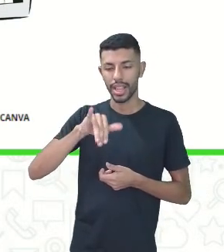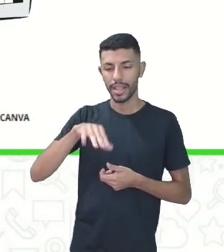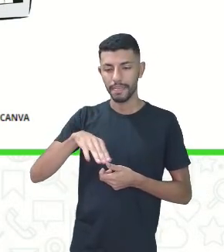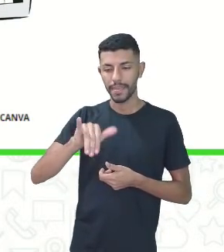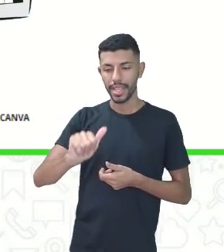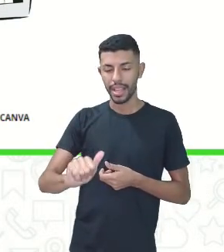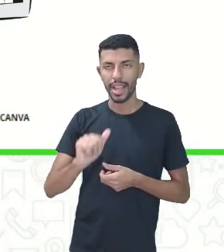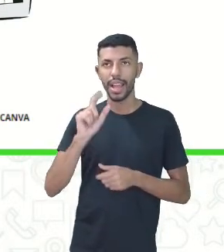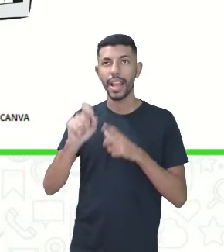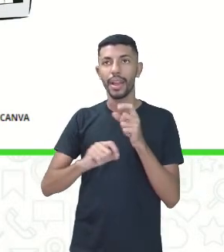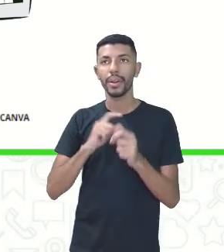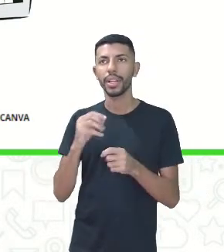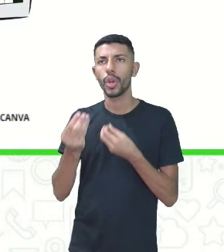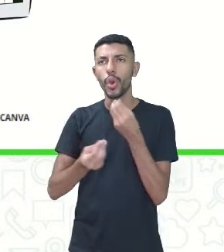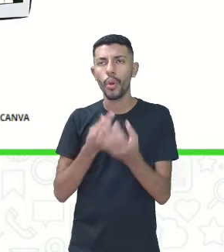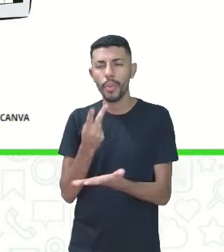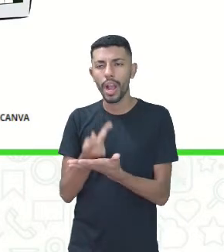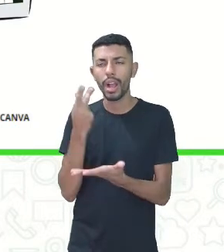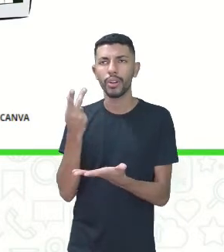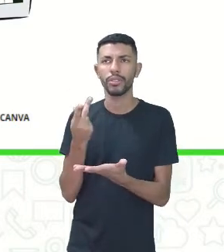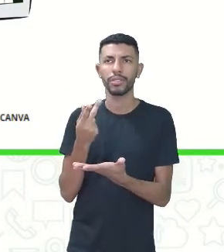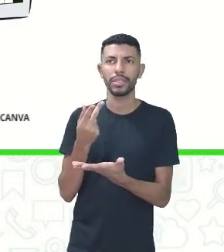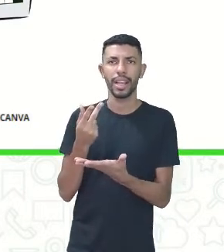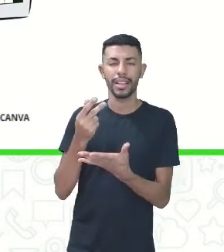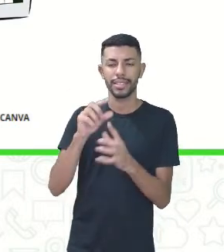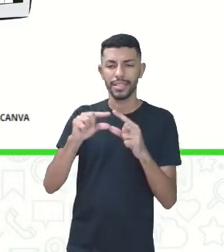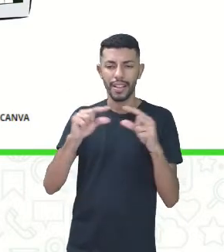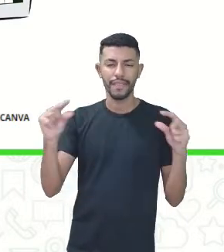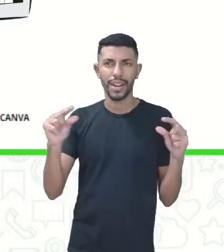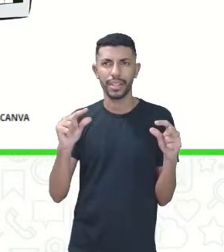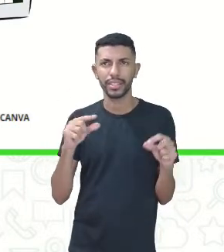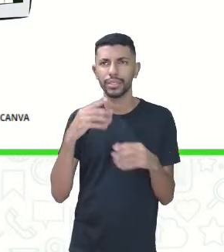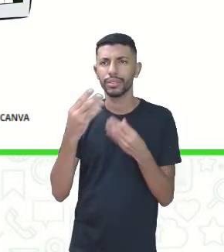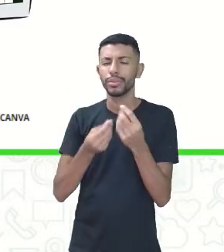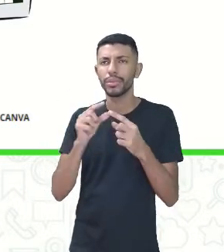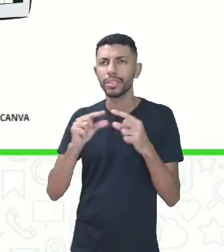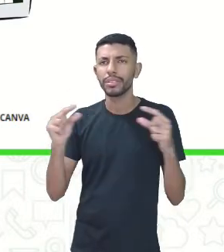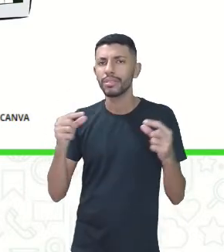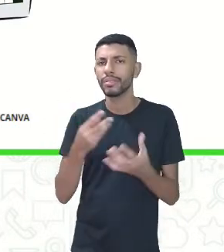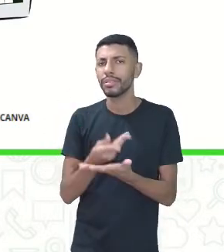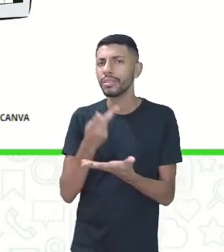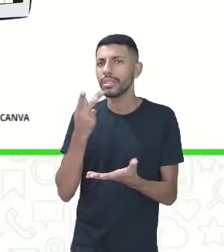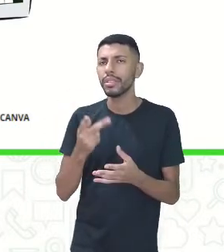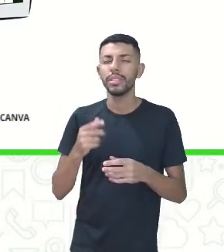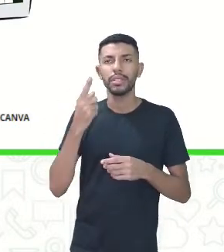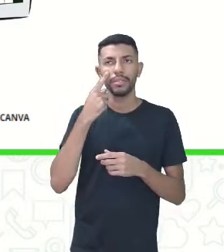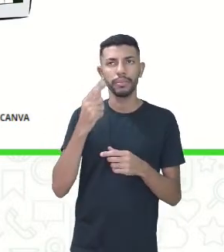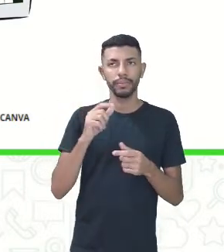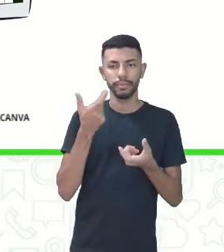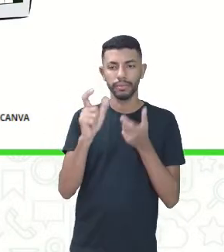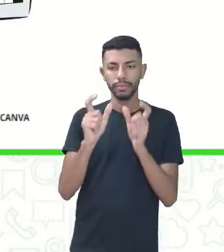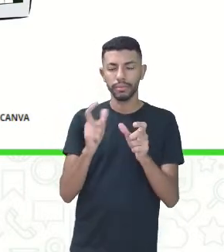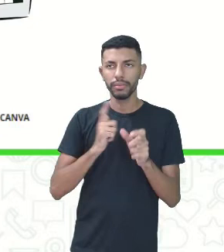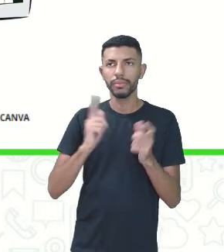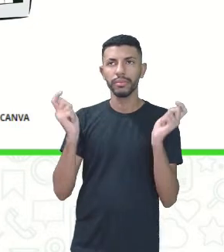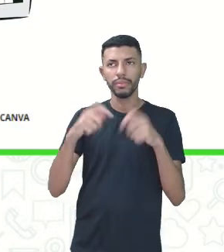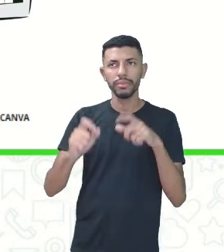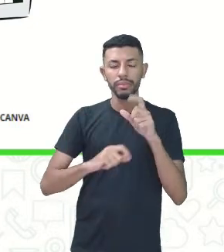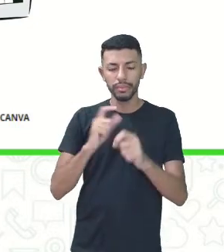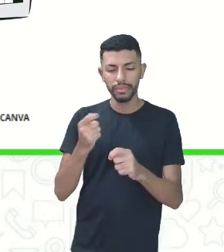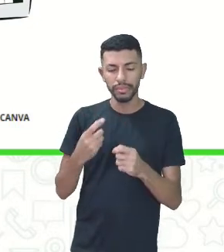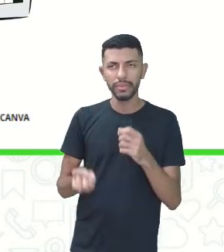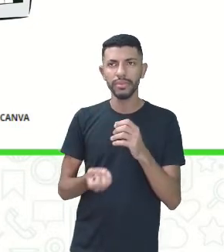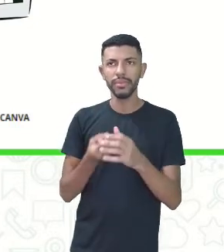Sinonímia. Como acontece a sinonímia nas frases? Como será que acontece? As palavras têm a capacidade